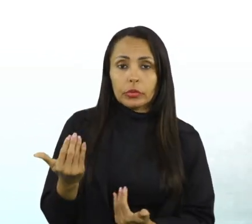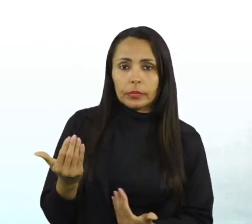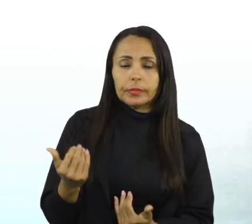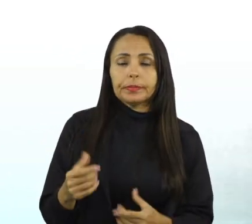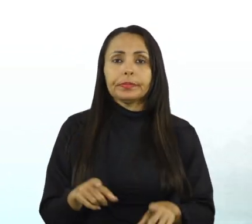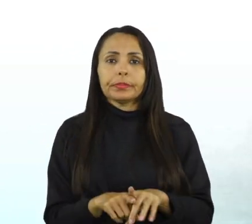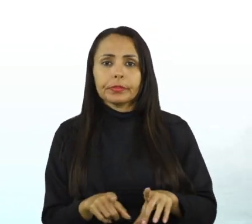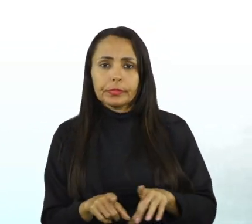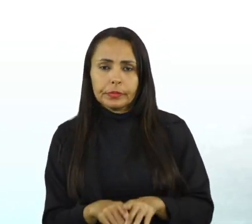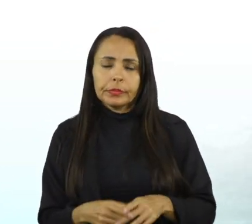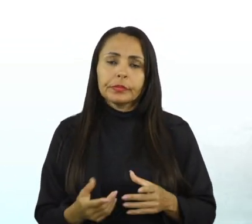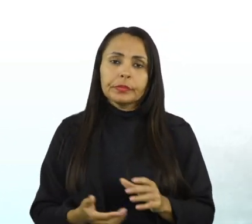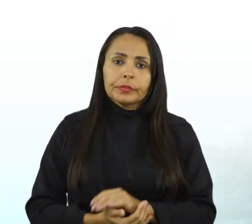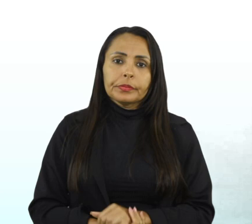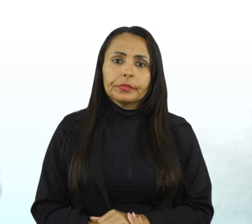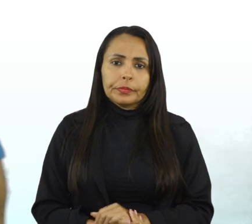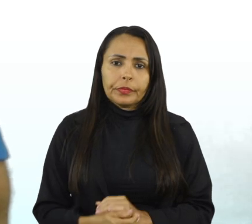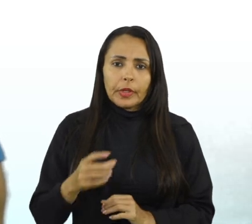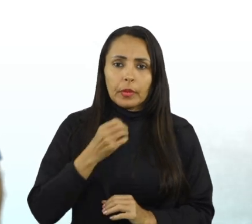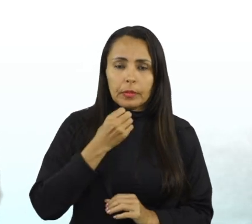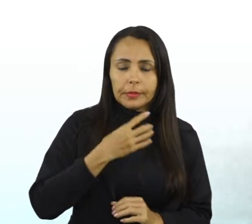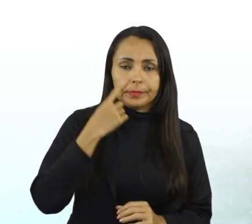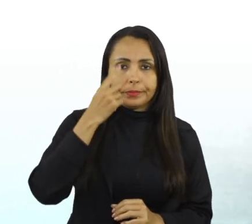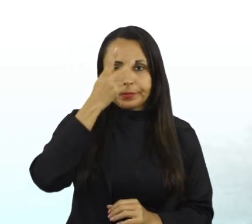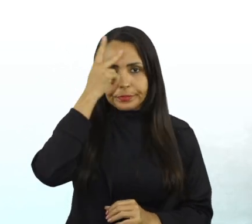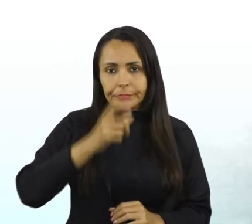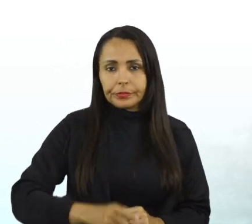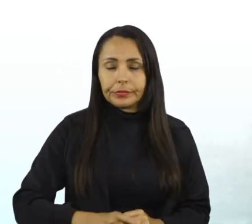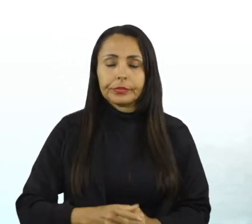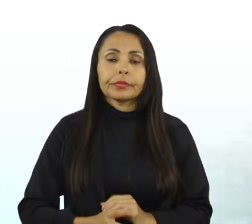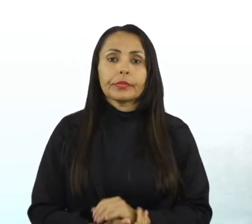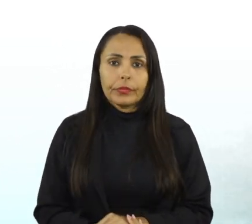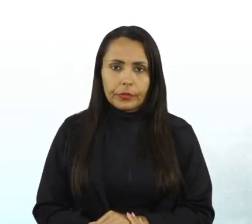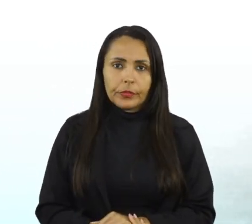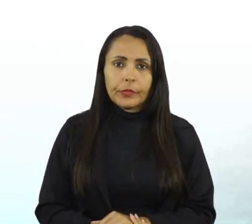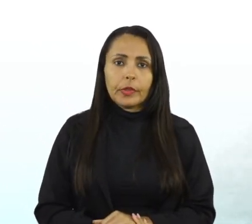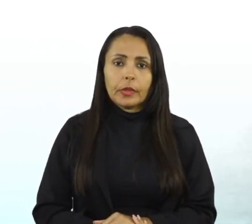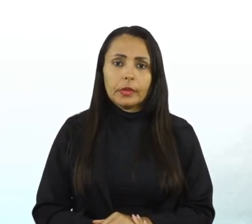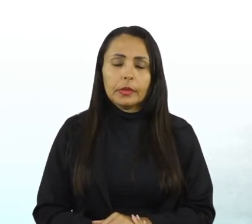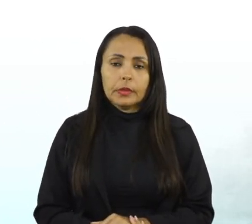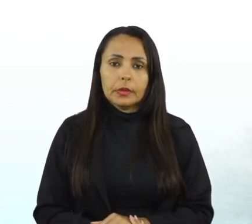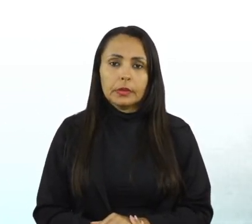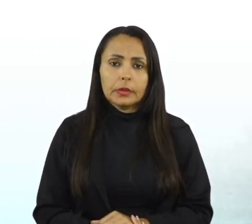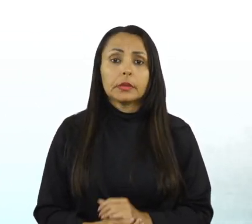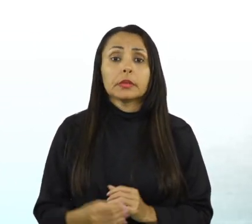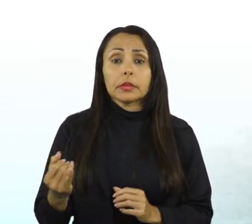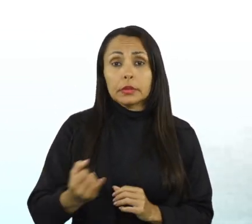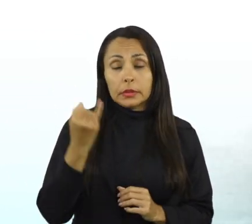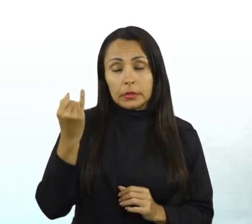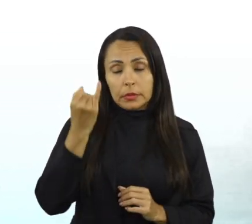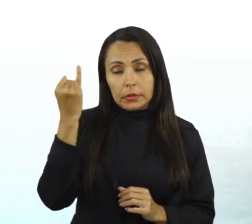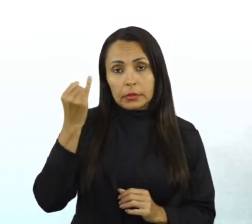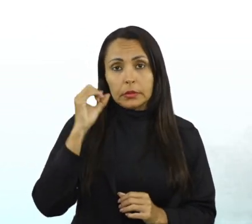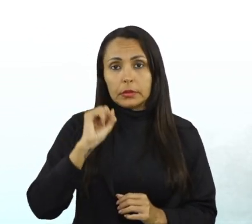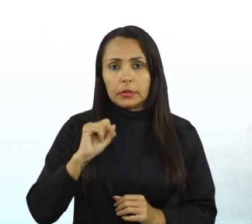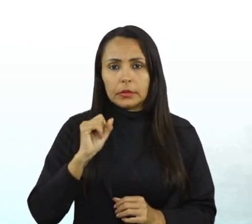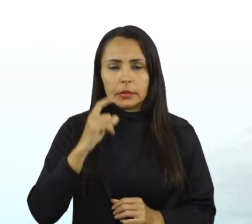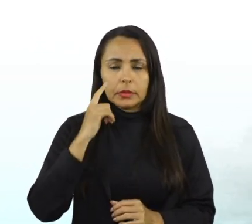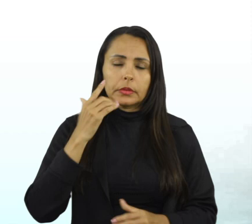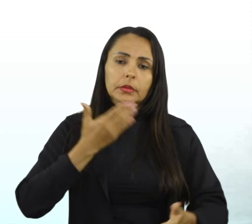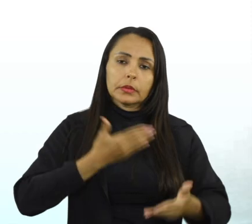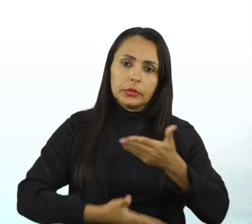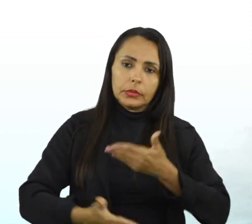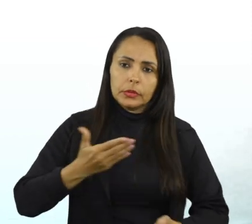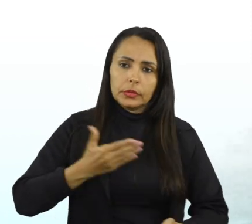têm que socializar bem com as pessoas mais velhas, os idosos, e isso é importante, essa